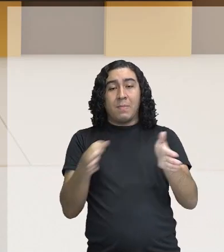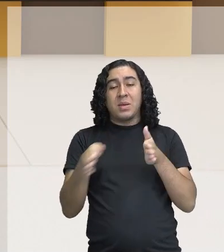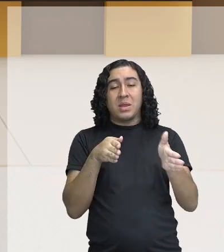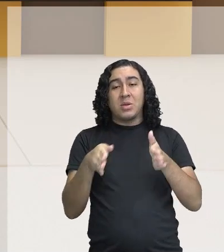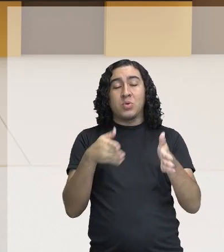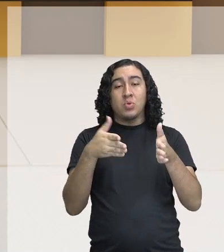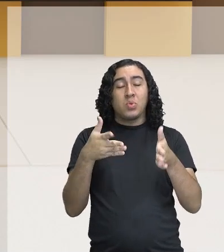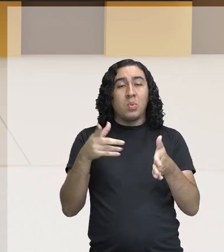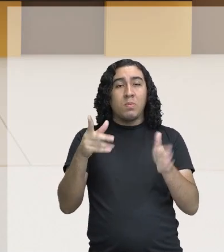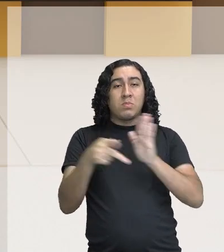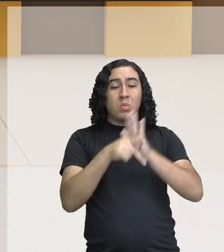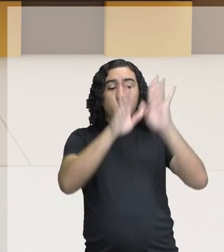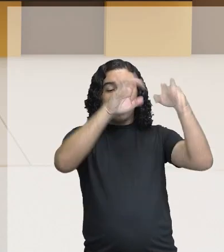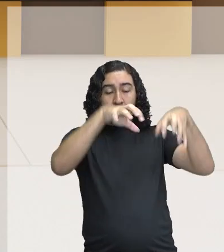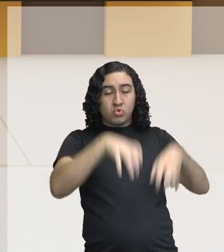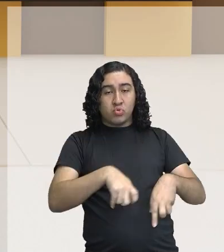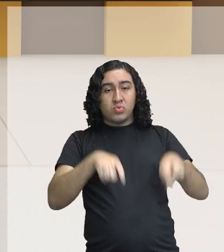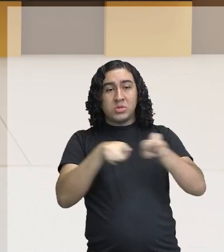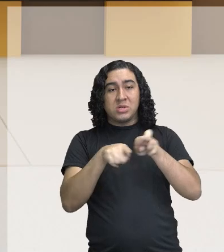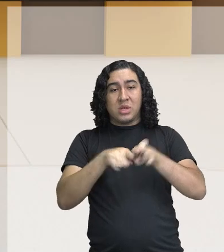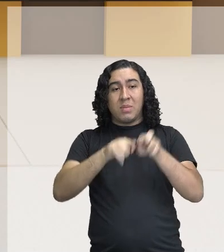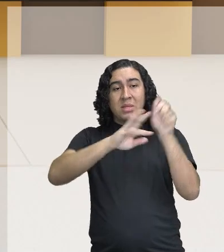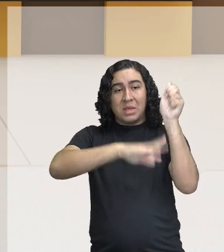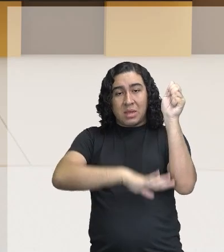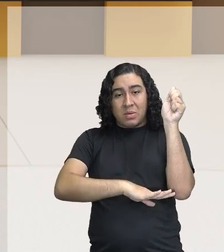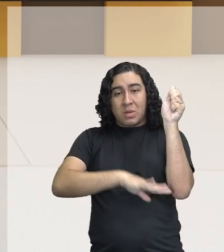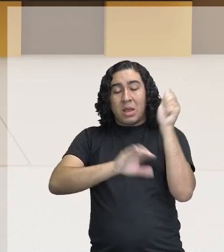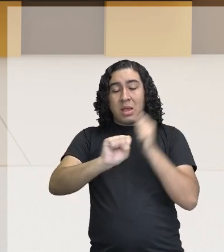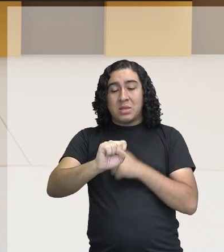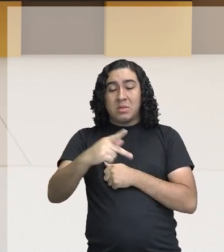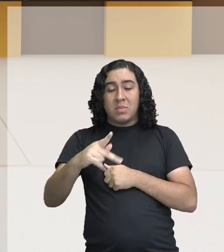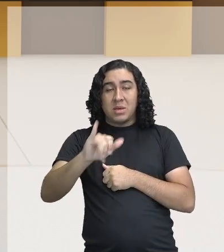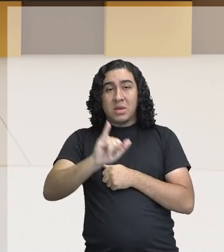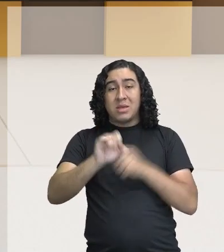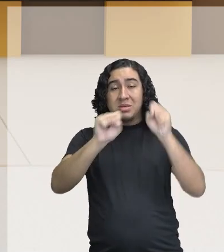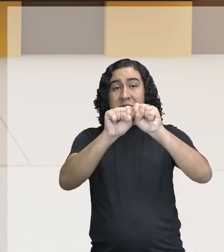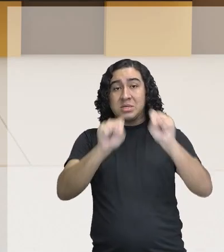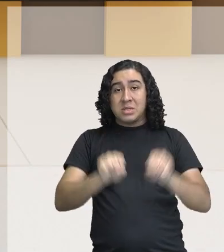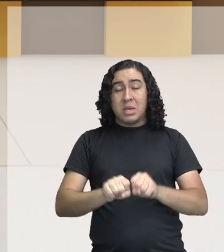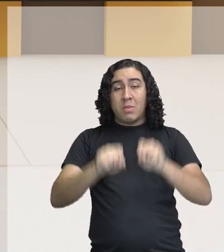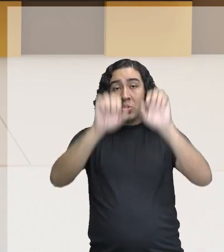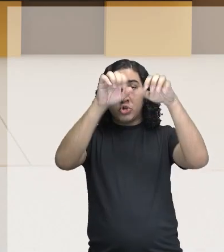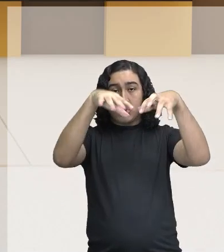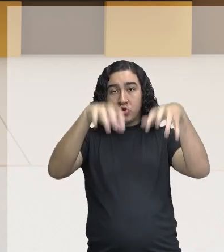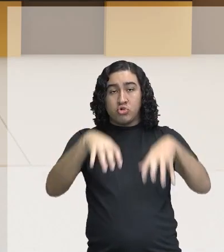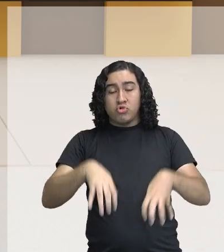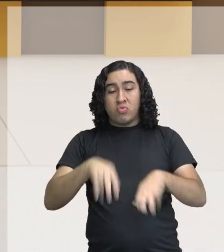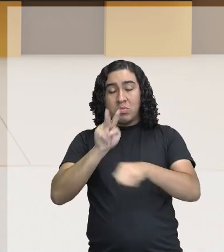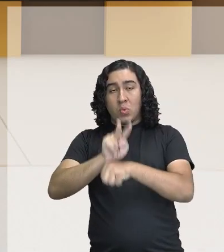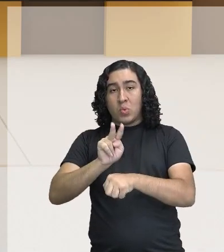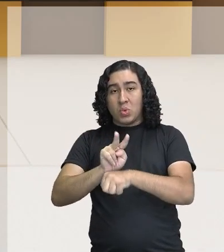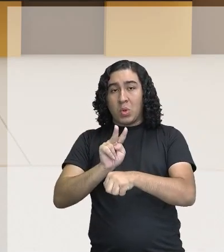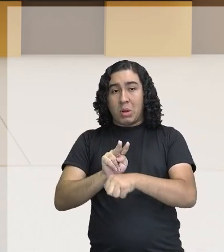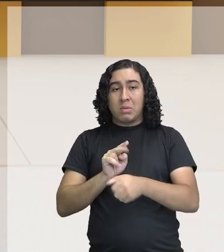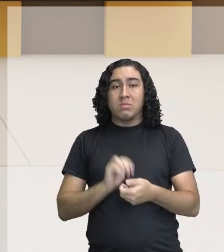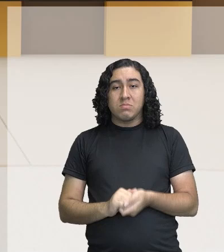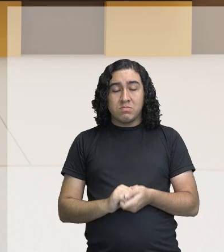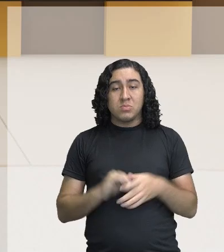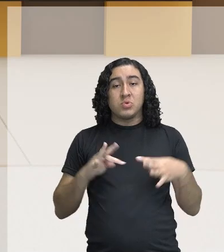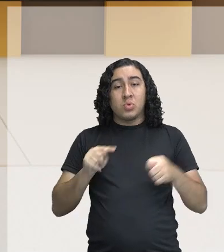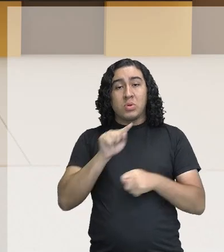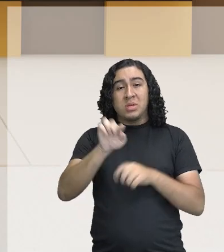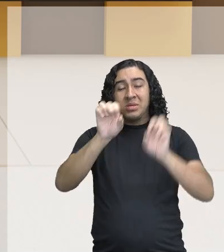secos e chuvosos do SPI, tá? Que é o sistema de precipitação monitorado, tá? Então, todo